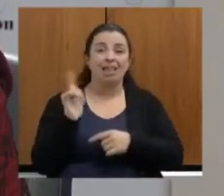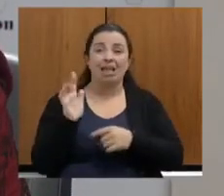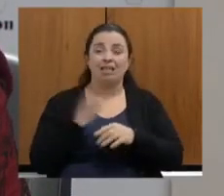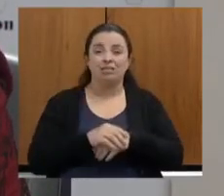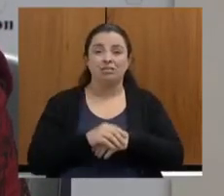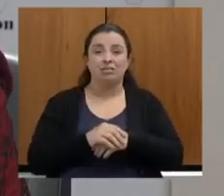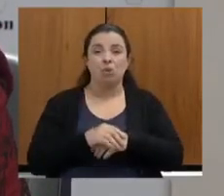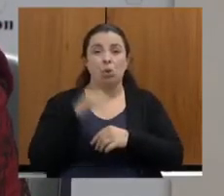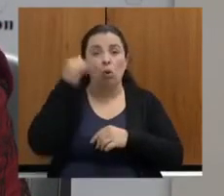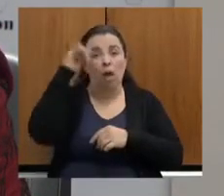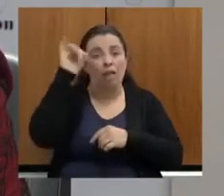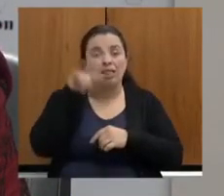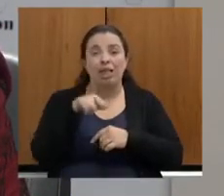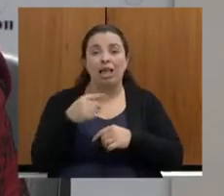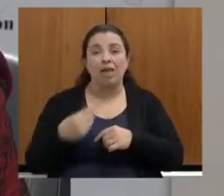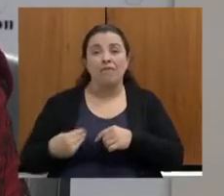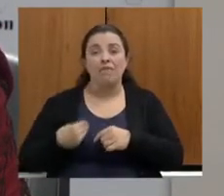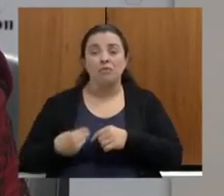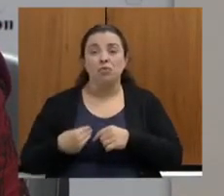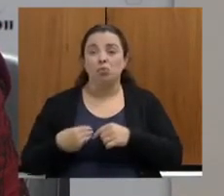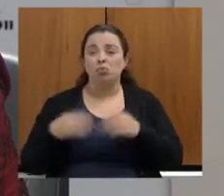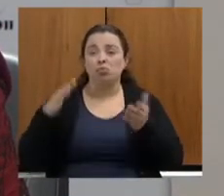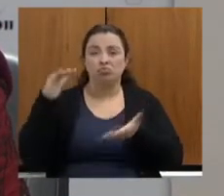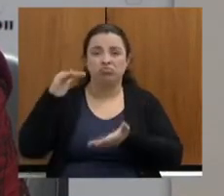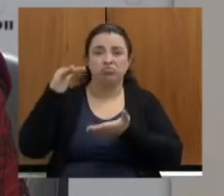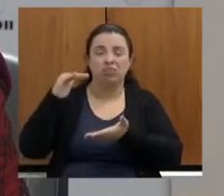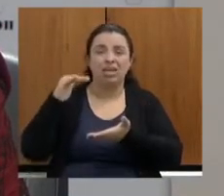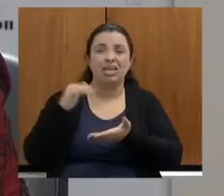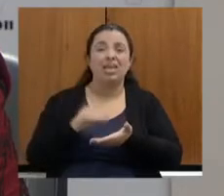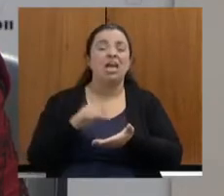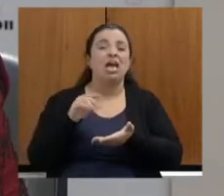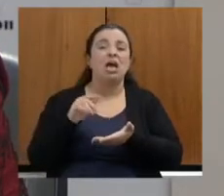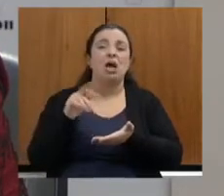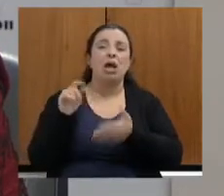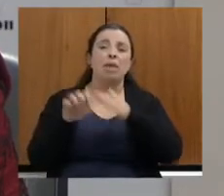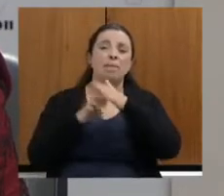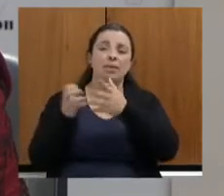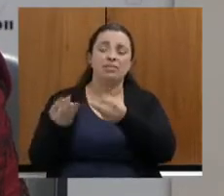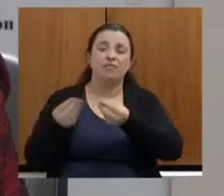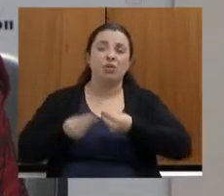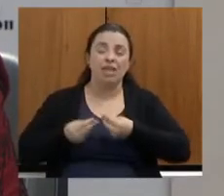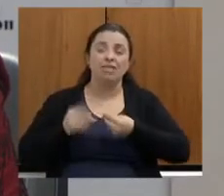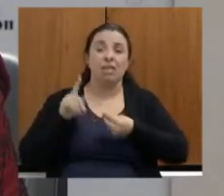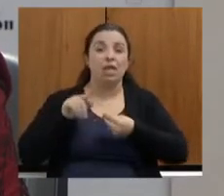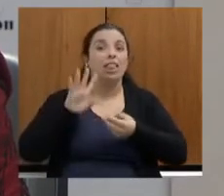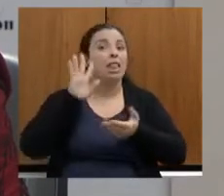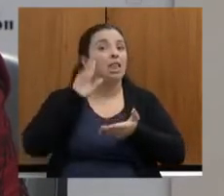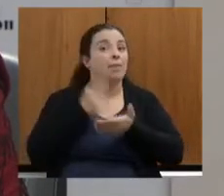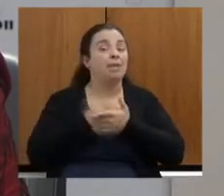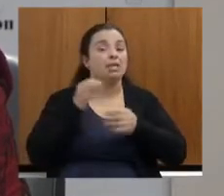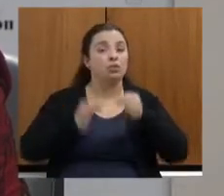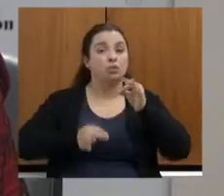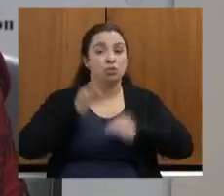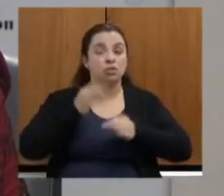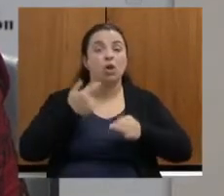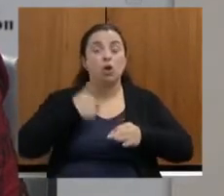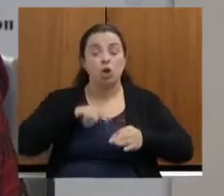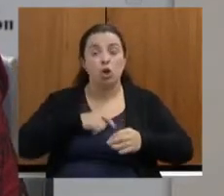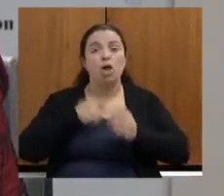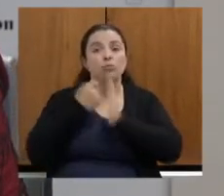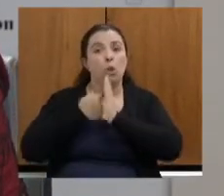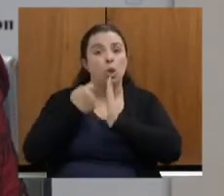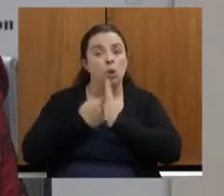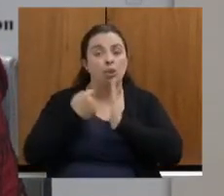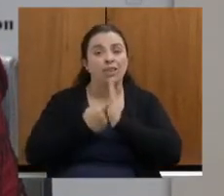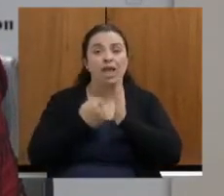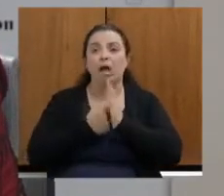Vive de uma silagem que a renova fornece que nem foi ela foi uma determinação judicial que nós corremos atrás uns dois anos com documento de Barra